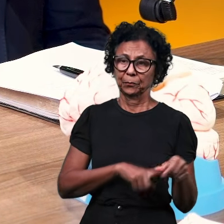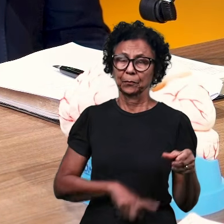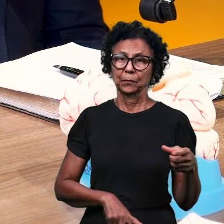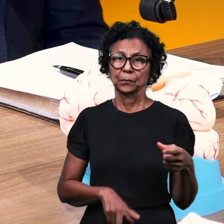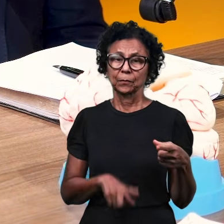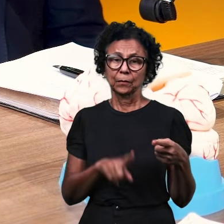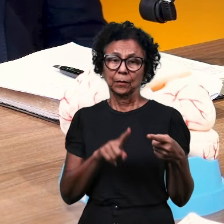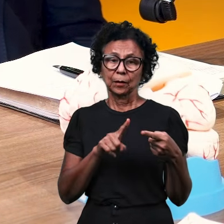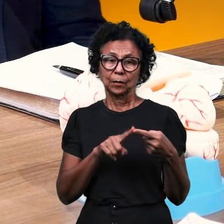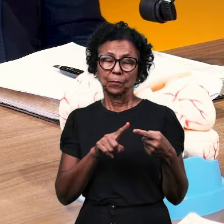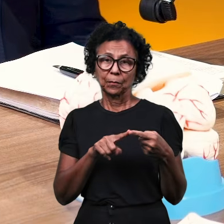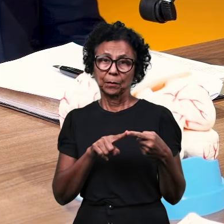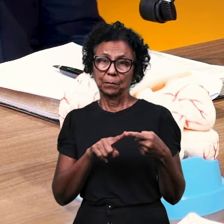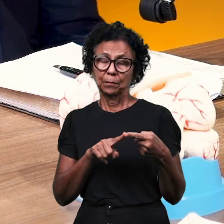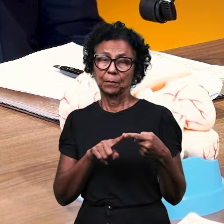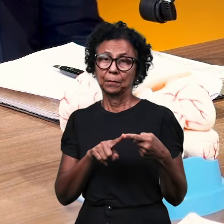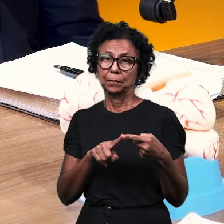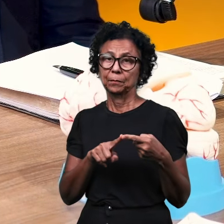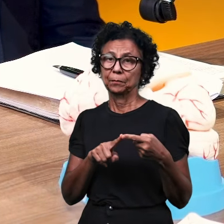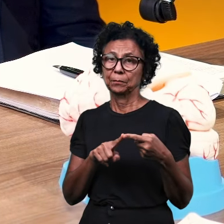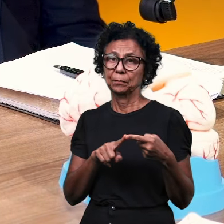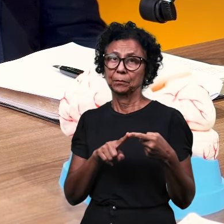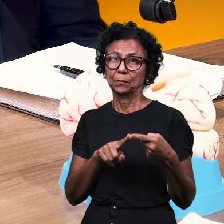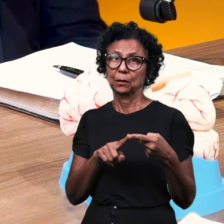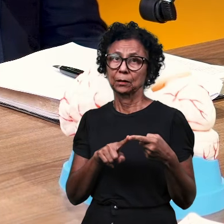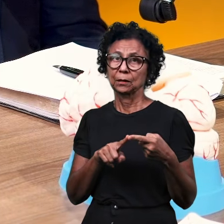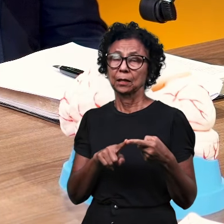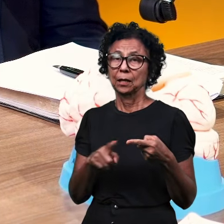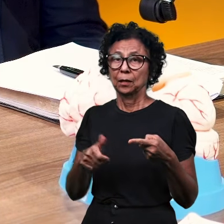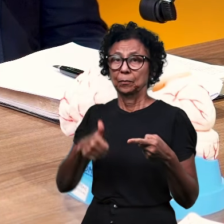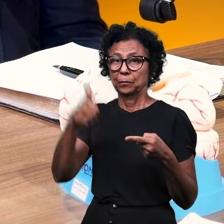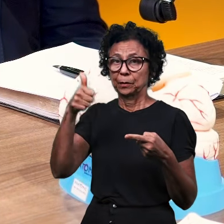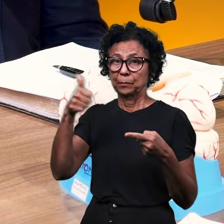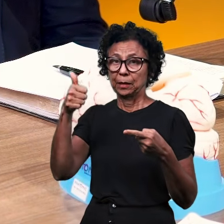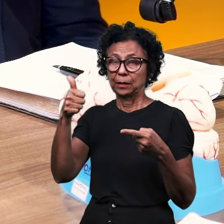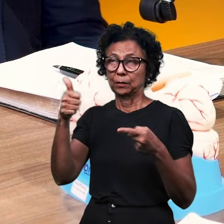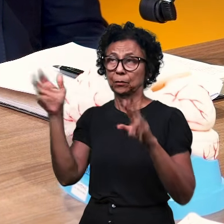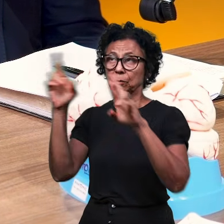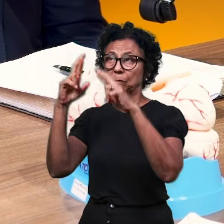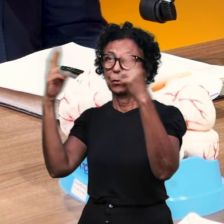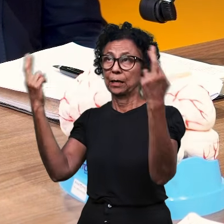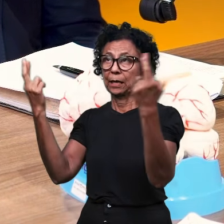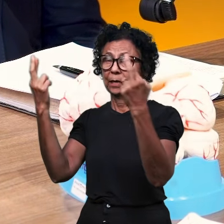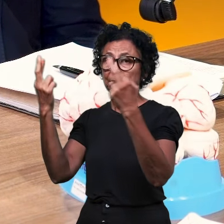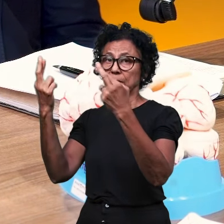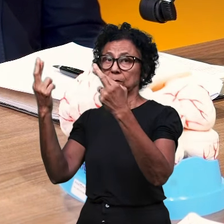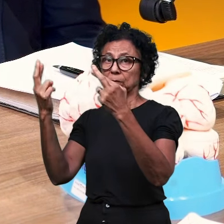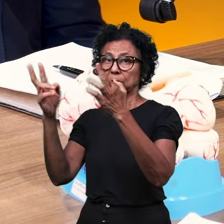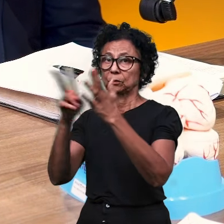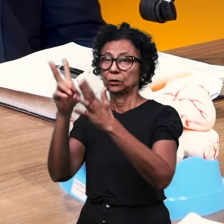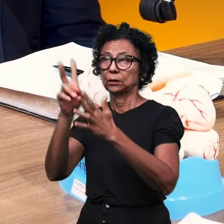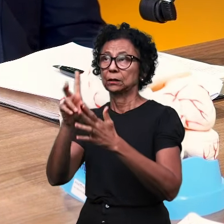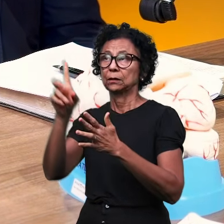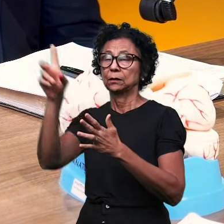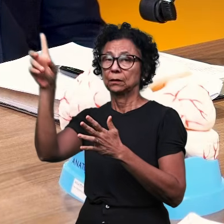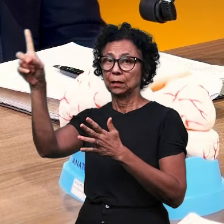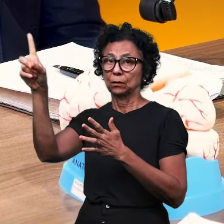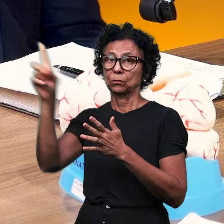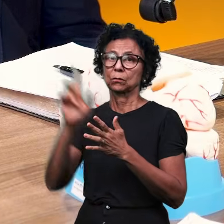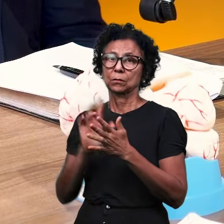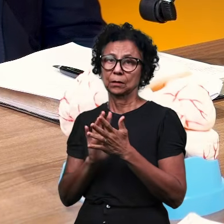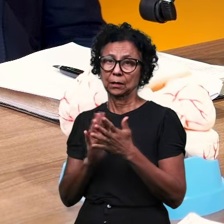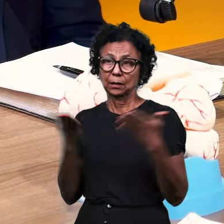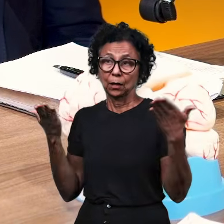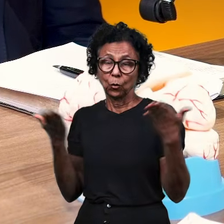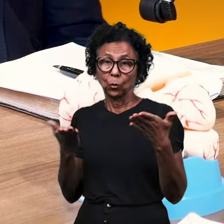hoje, e depois ele fala que todas as coisas, né, serão acrescentadas, mostrando um